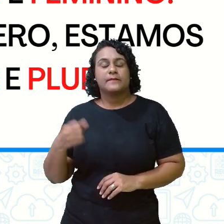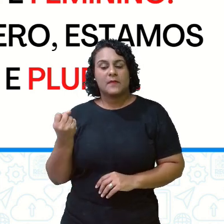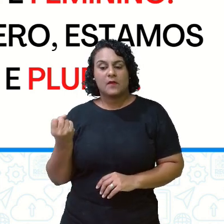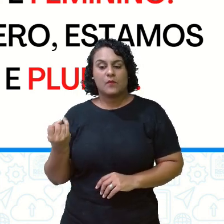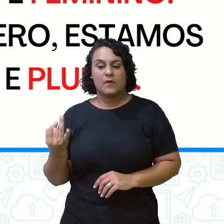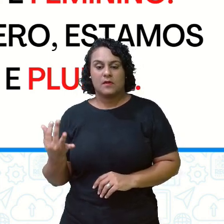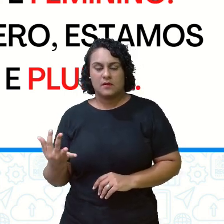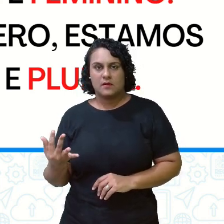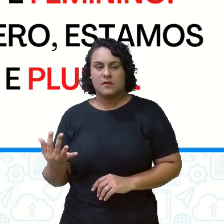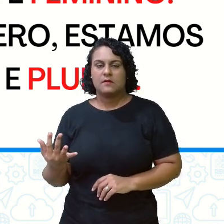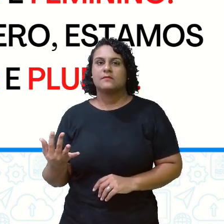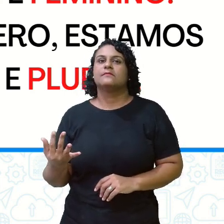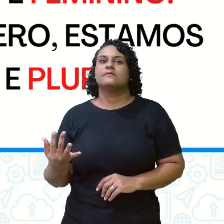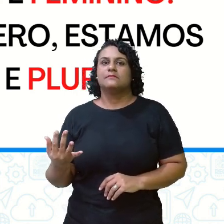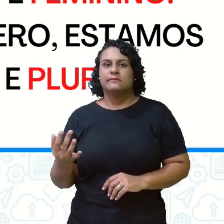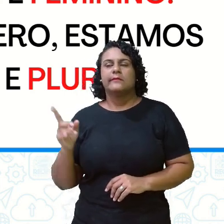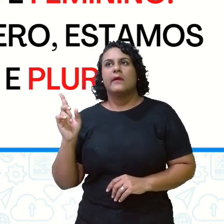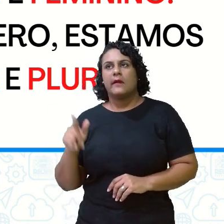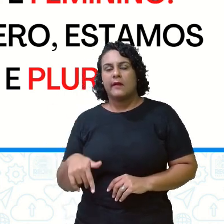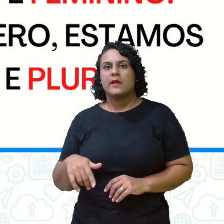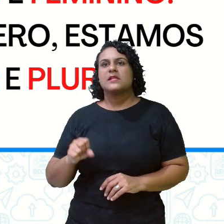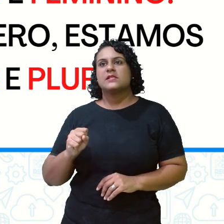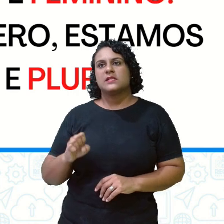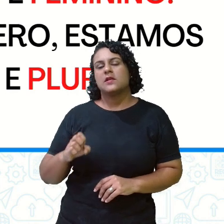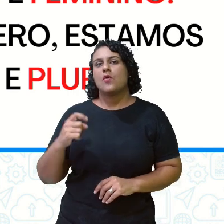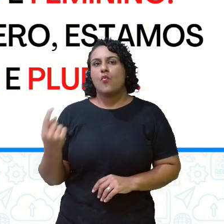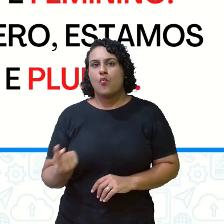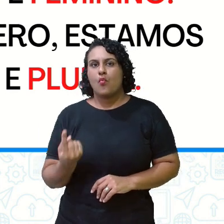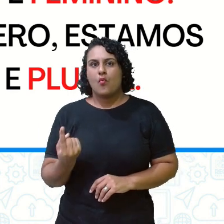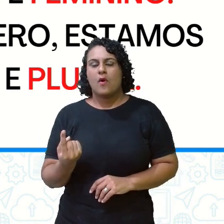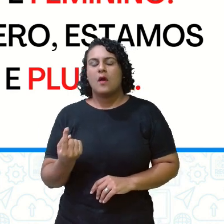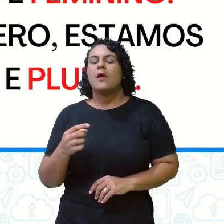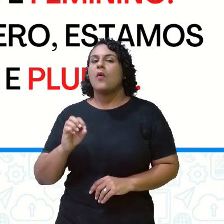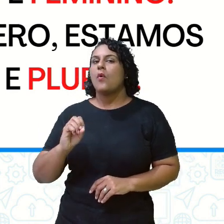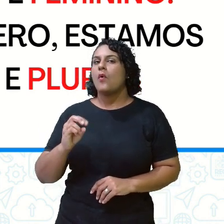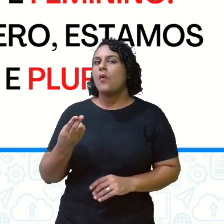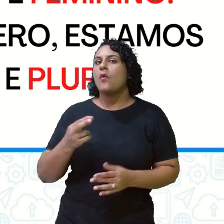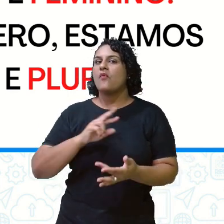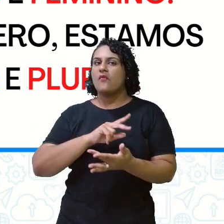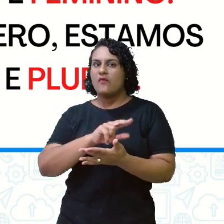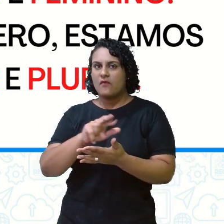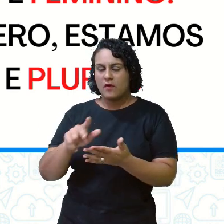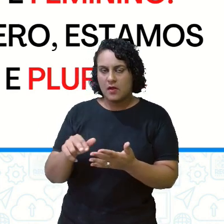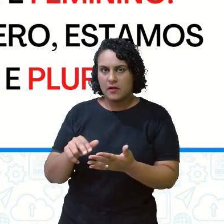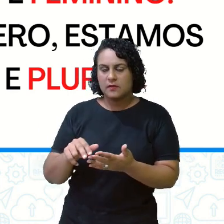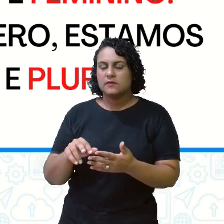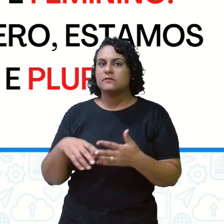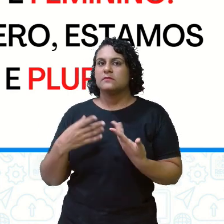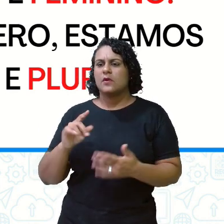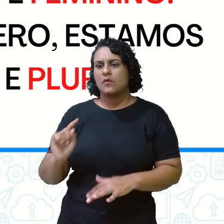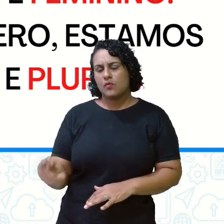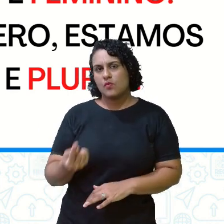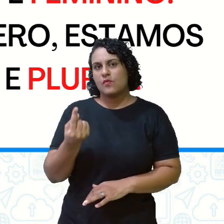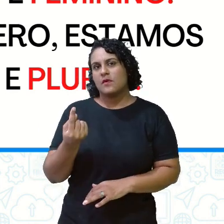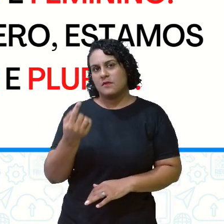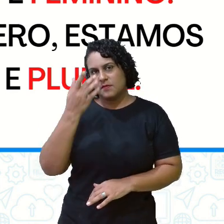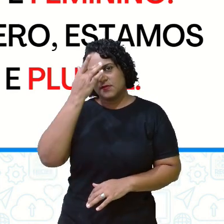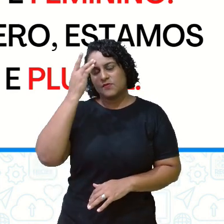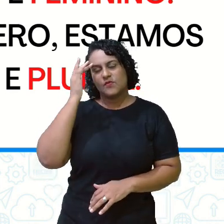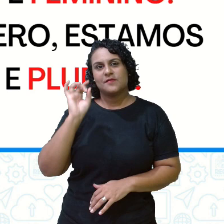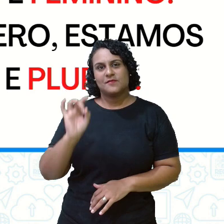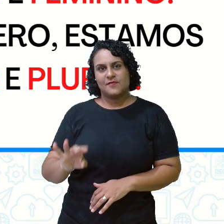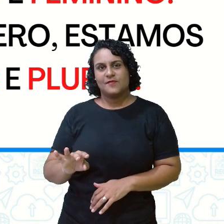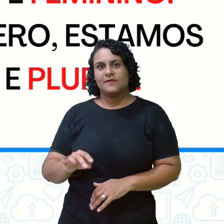número, a gente está falando do singular e do plural, né? Então, o singular é se só tem uma